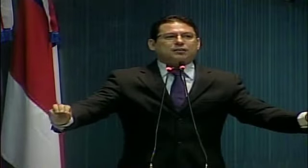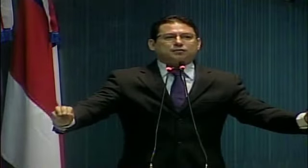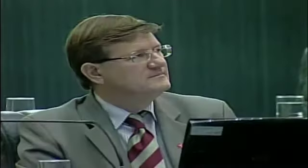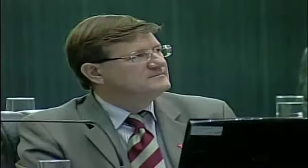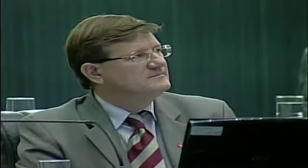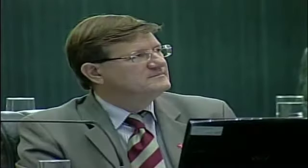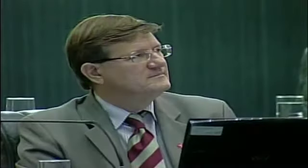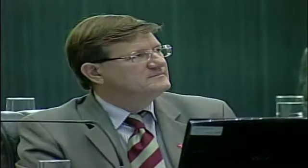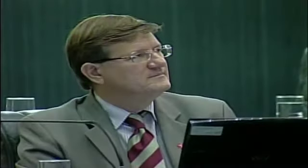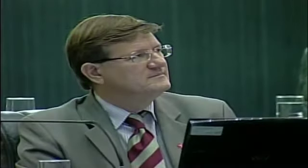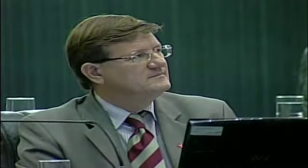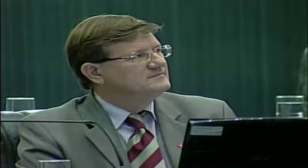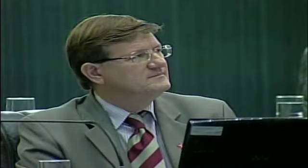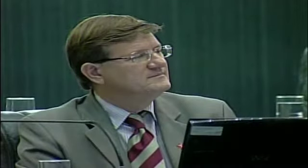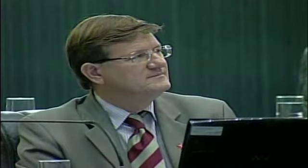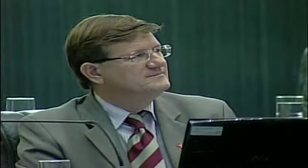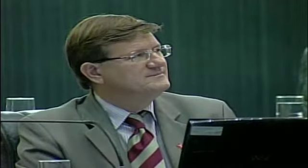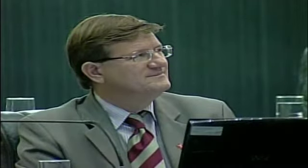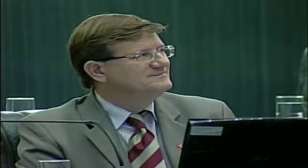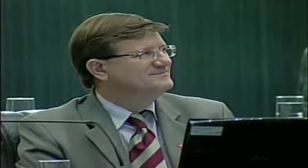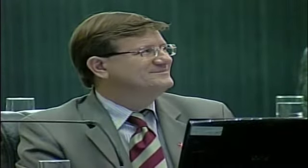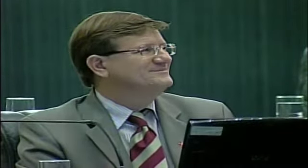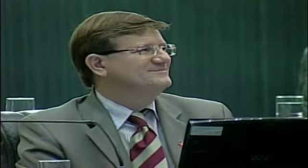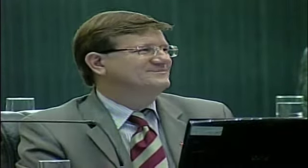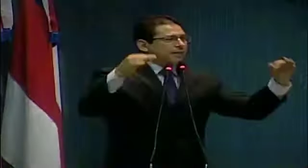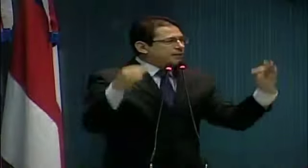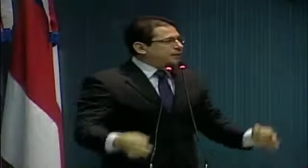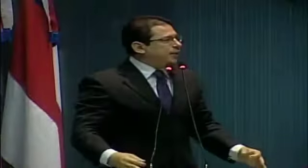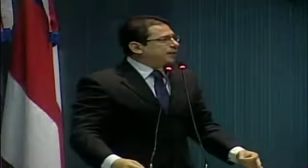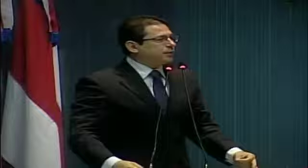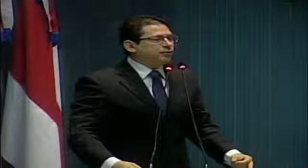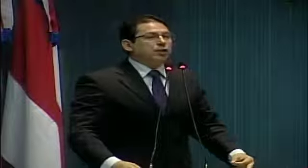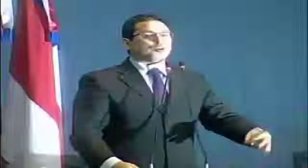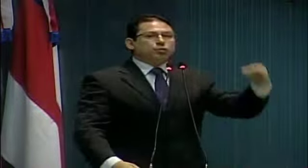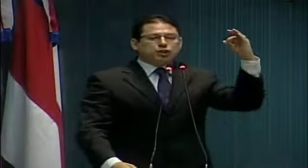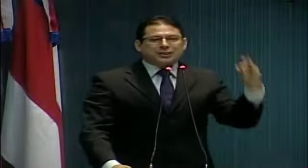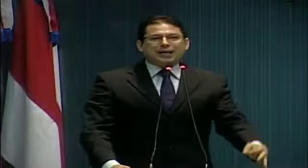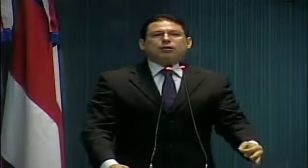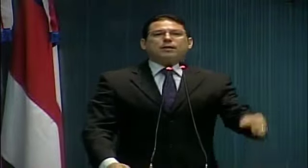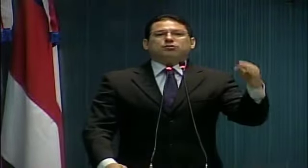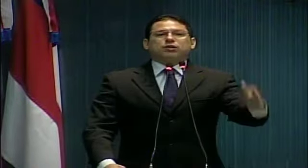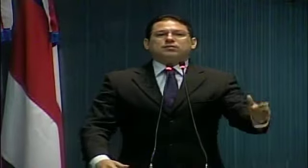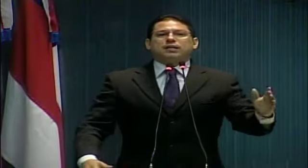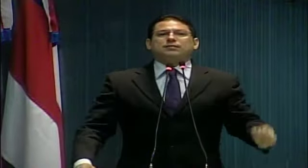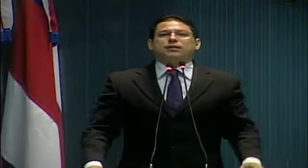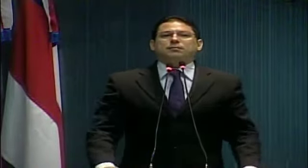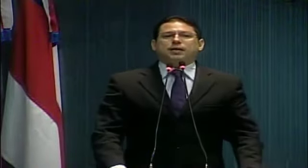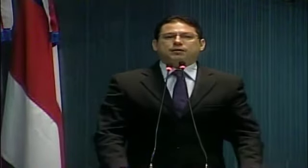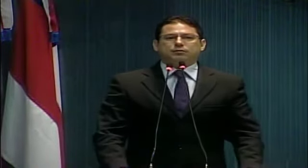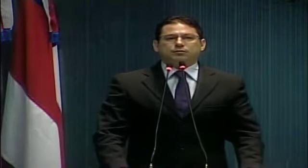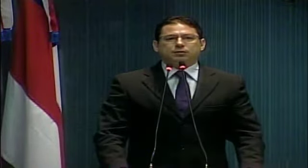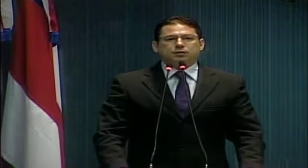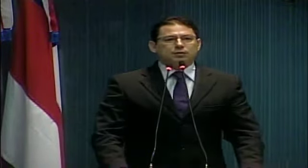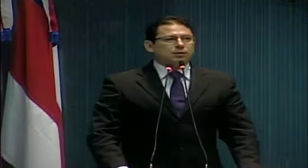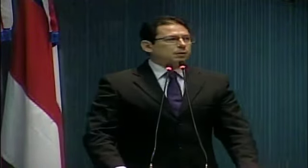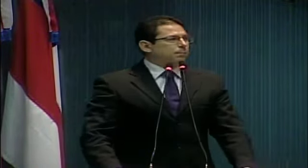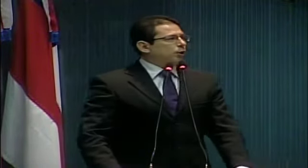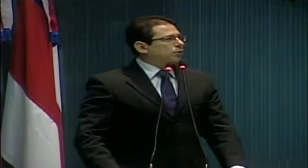suas atividades fins roubar comida da mesa das crianças do estado do Amazonas e da cidade de